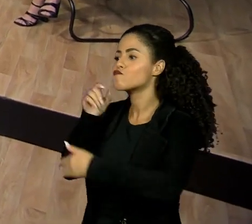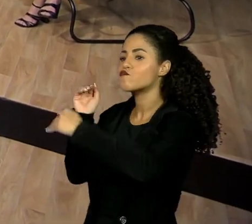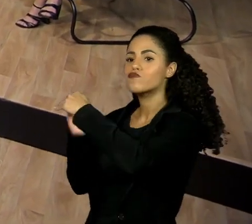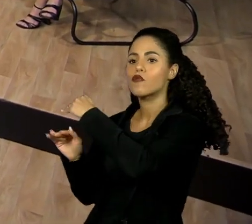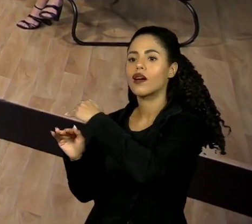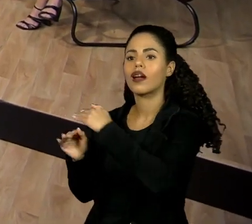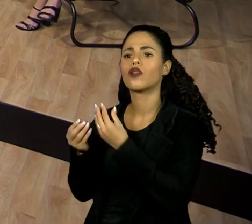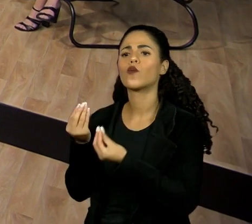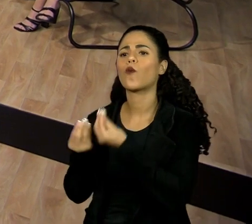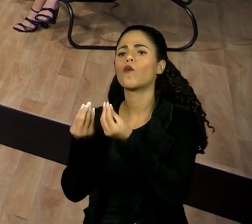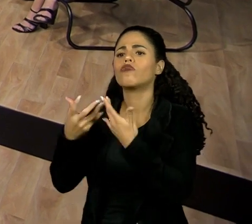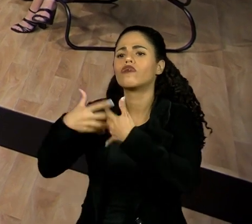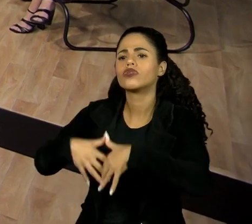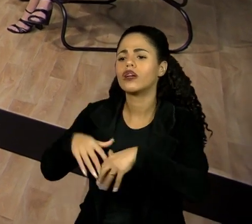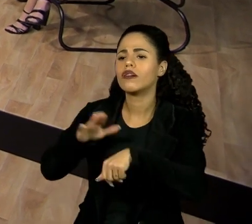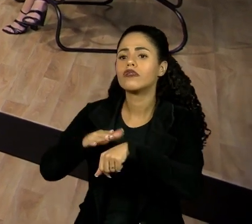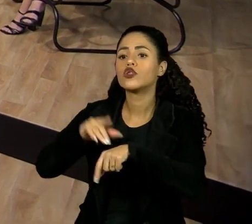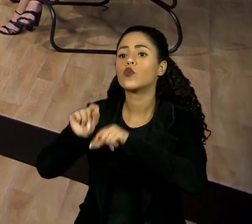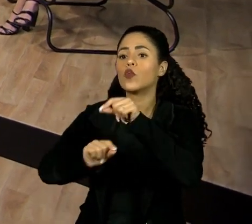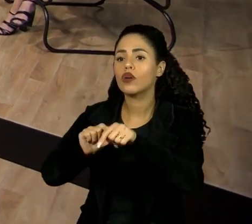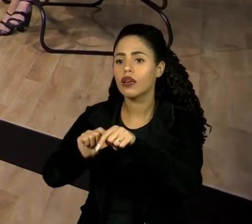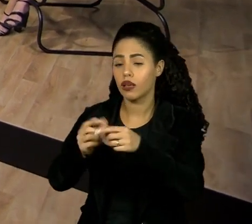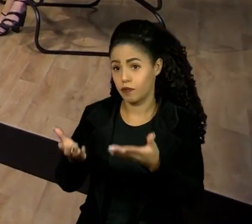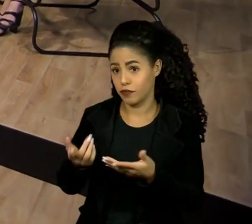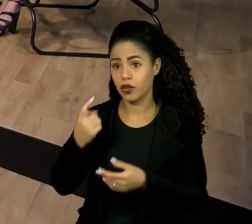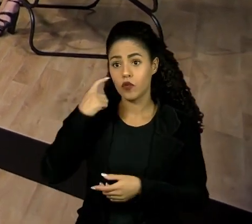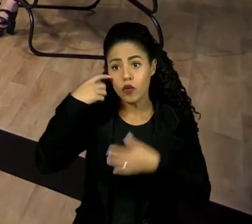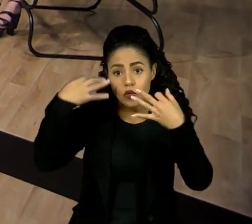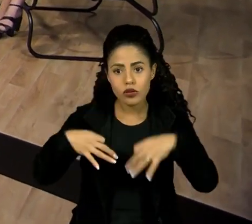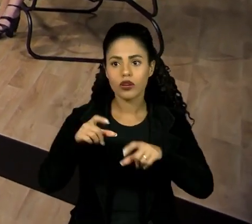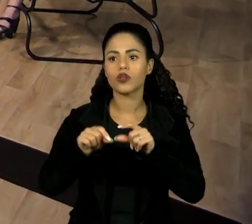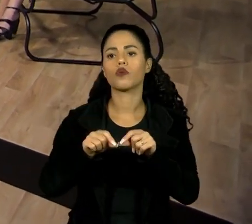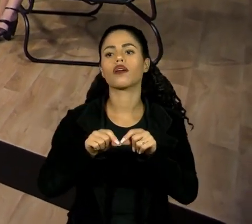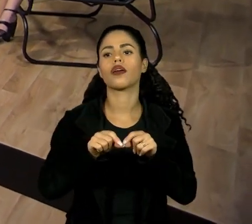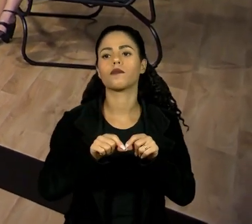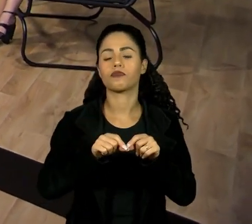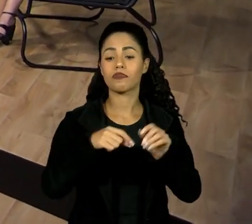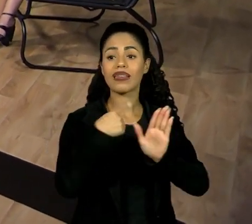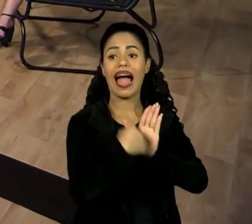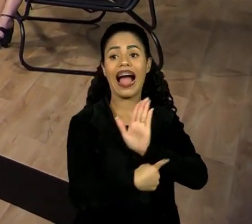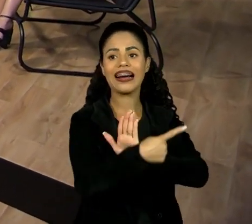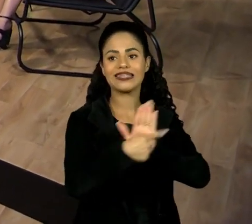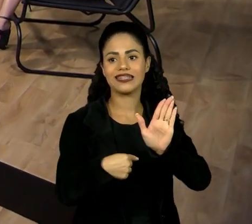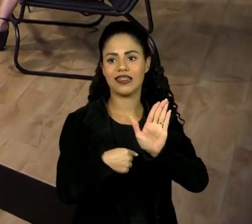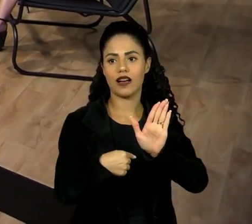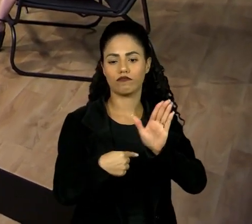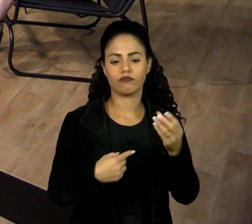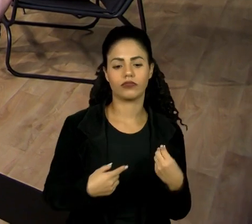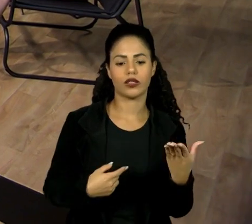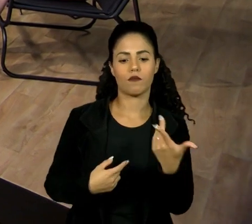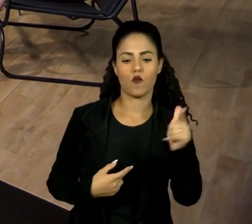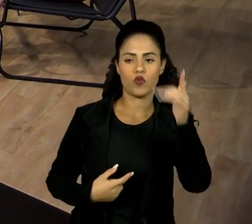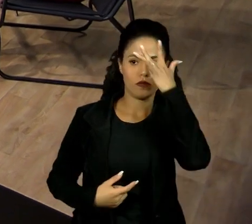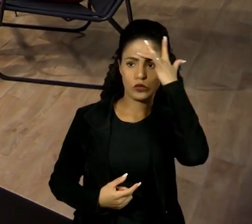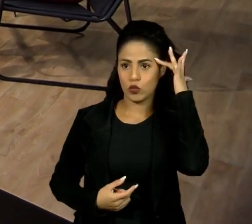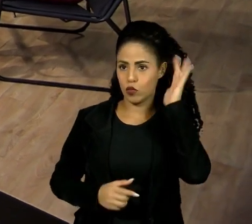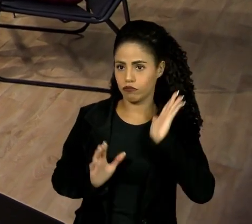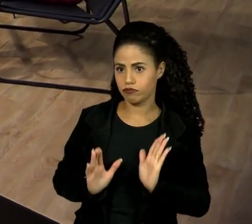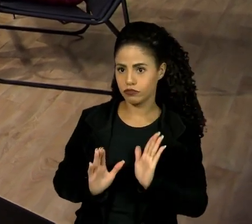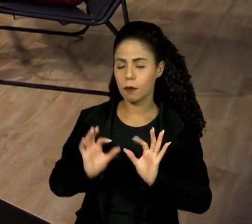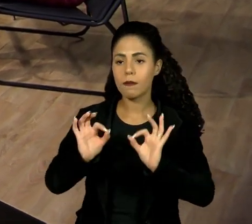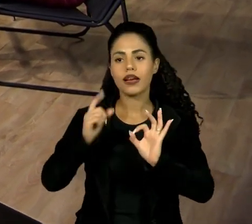Decidiram, então, o que vai fazer com os embriões que sobraram? O ideal é o descarte, aí isso não está previsto na